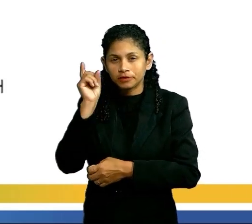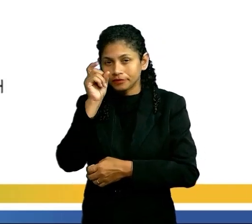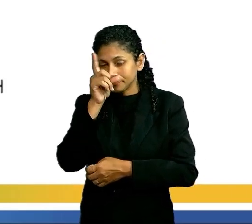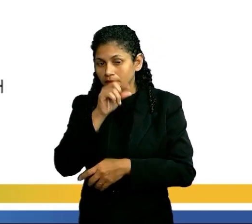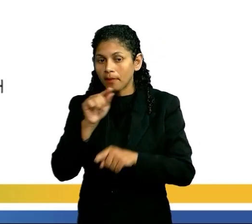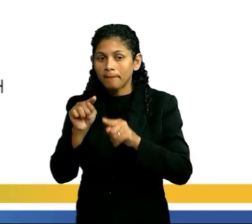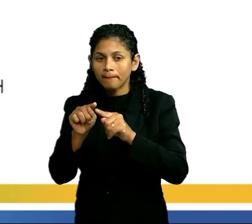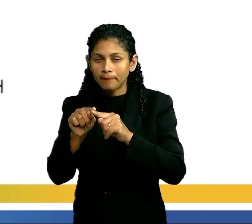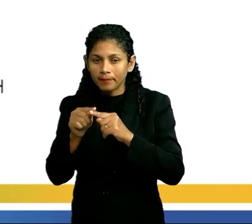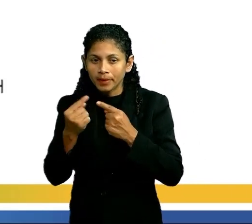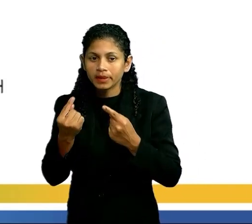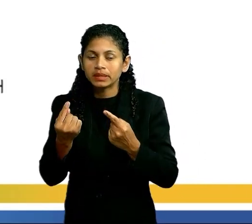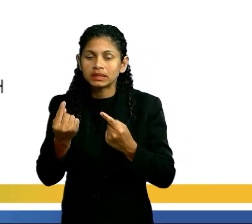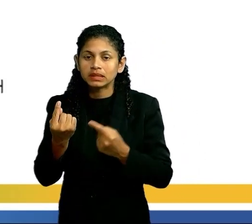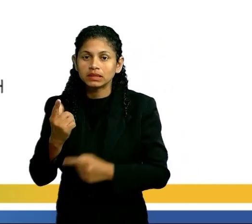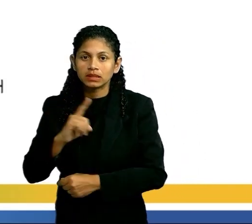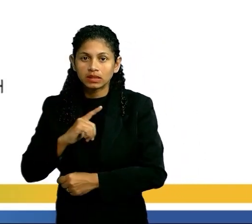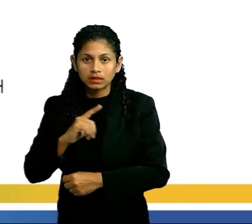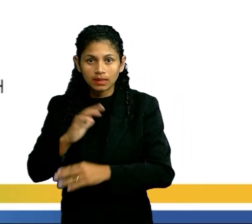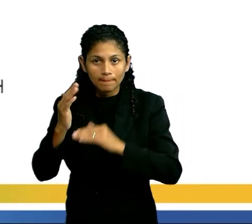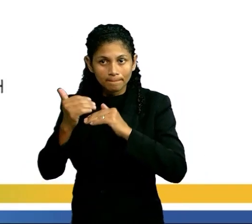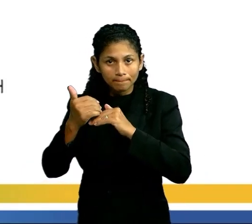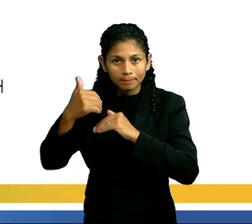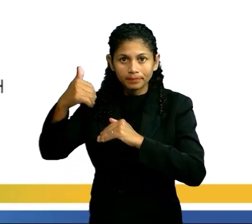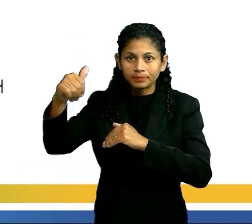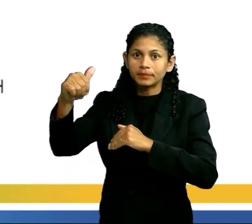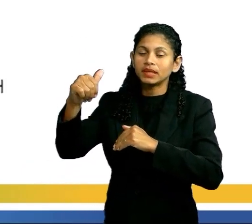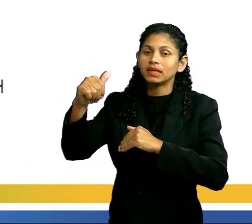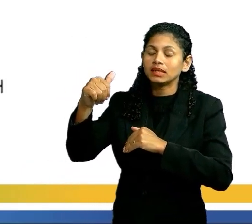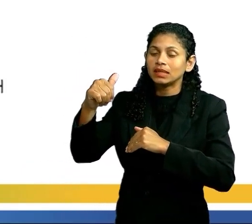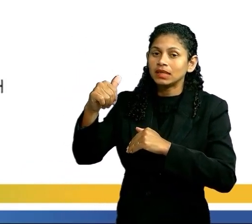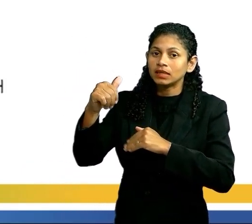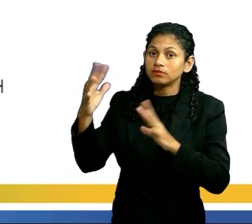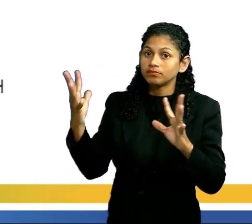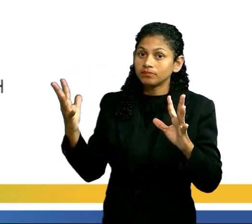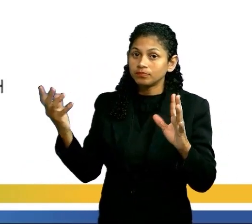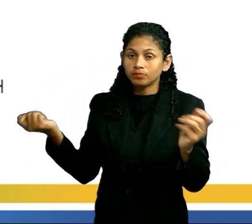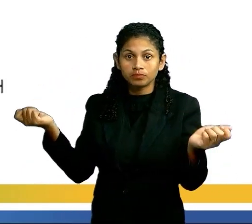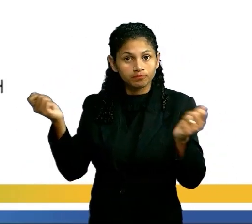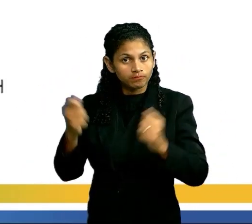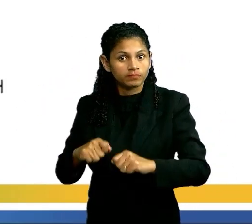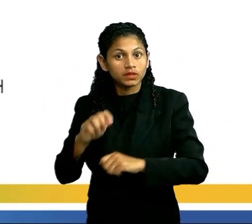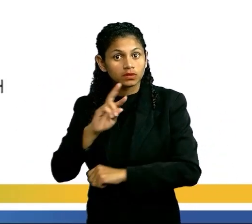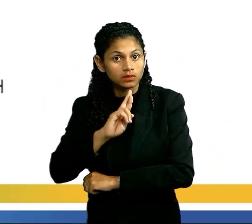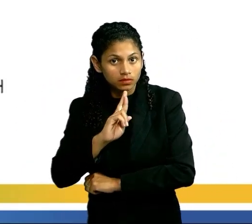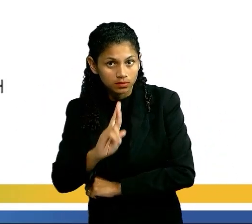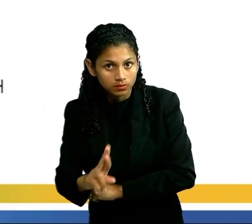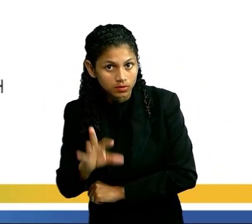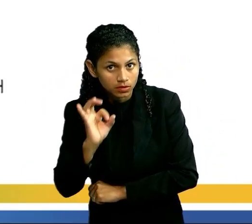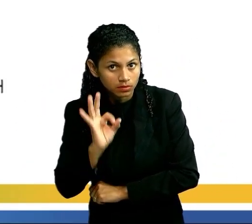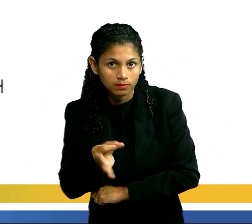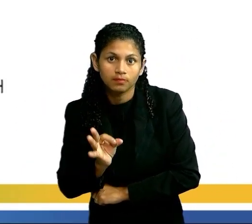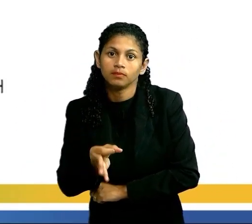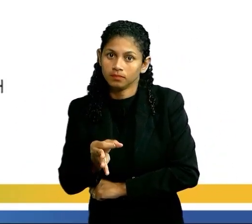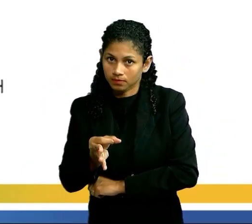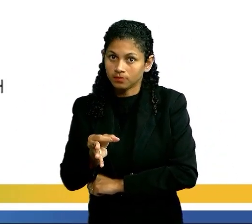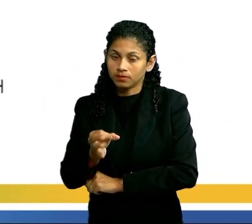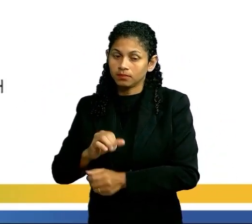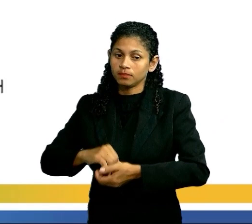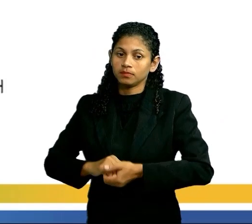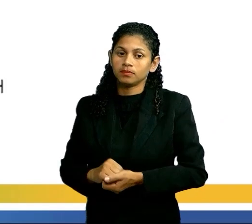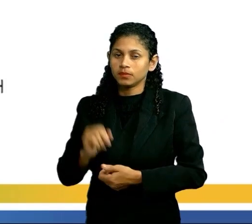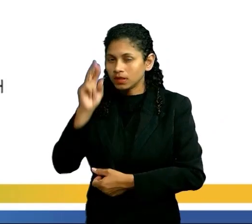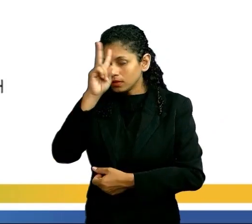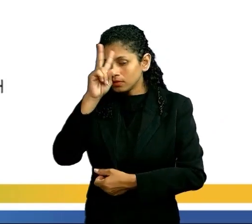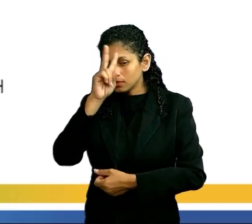ter maior quantidade de acerto se você fizer a molécula toda explícita, tá?